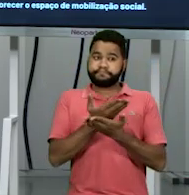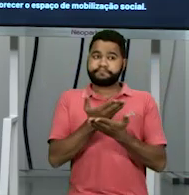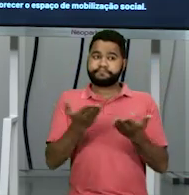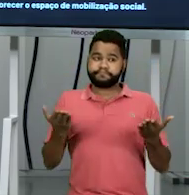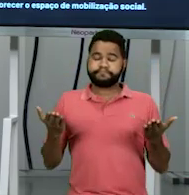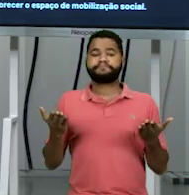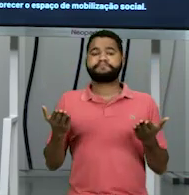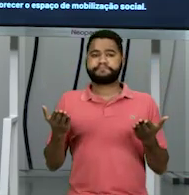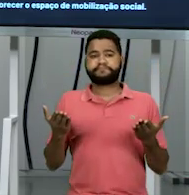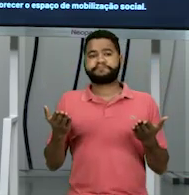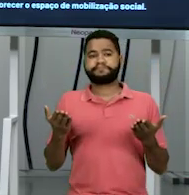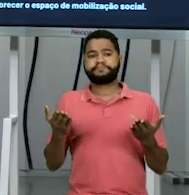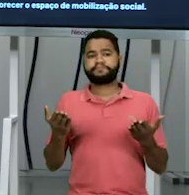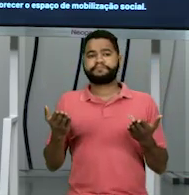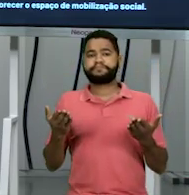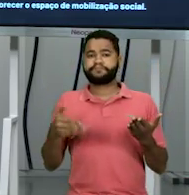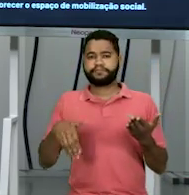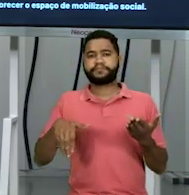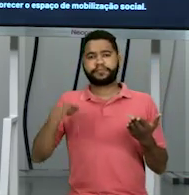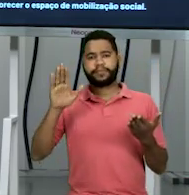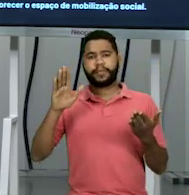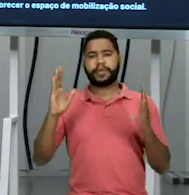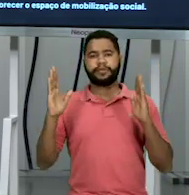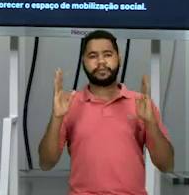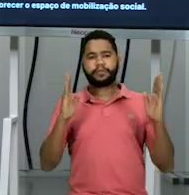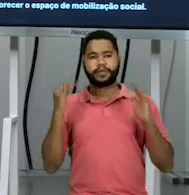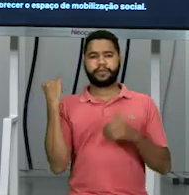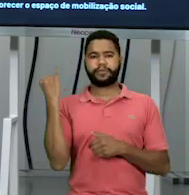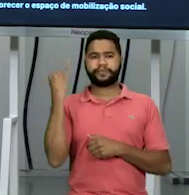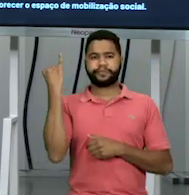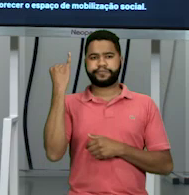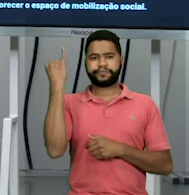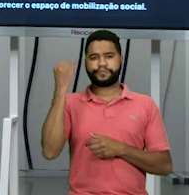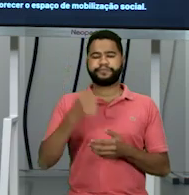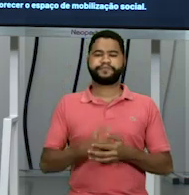vocês mais desse período tão importante da